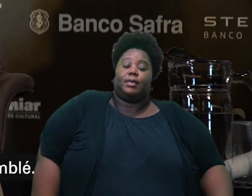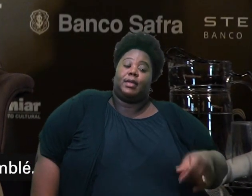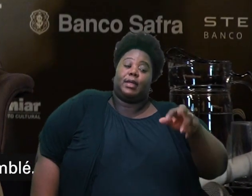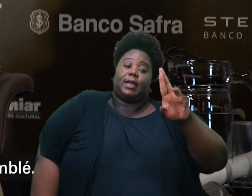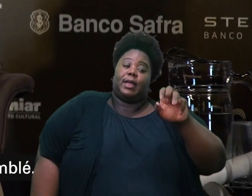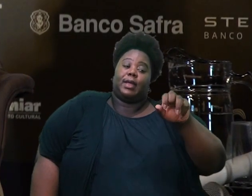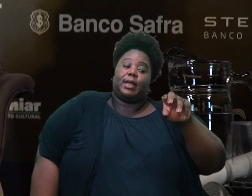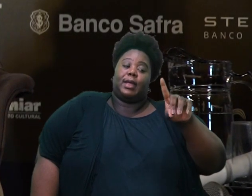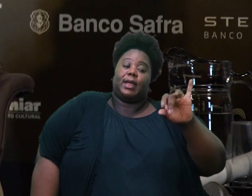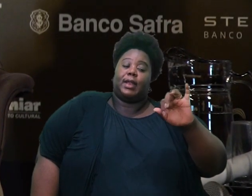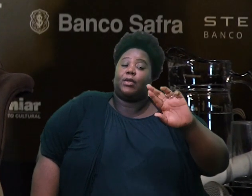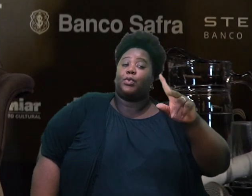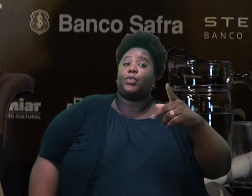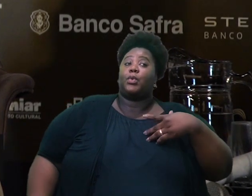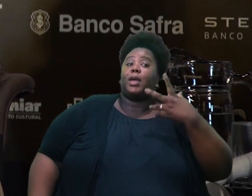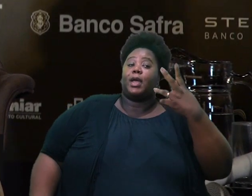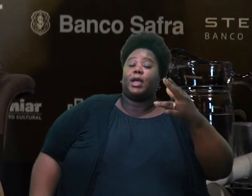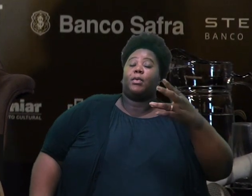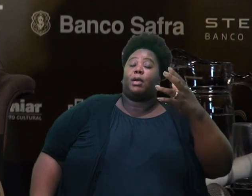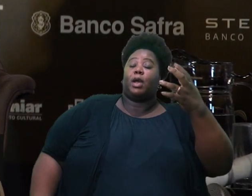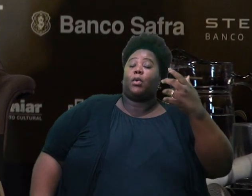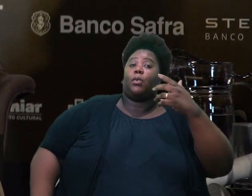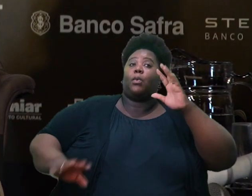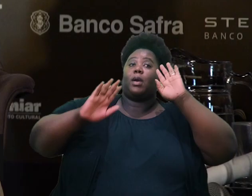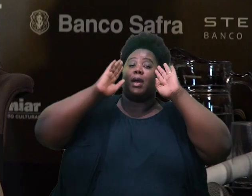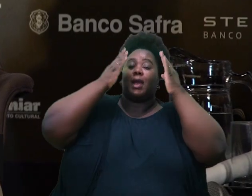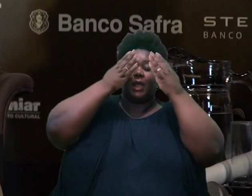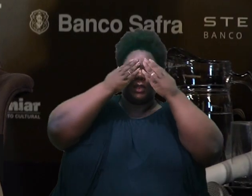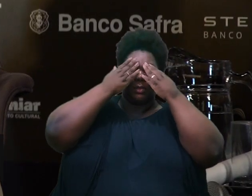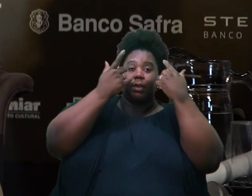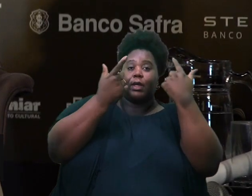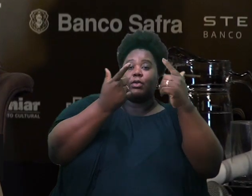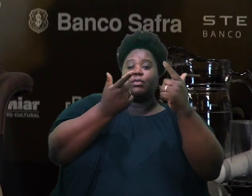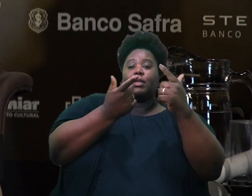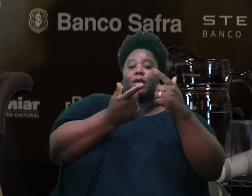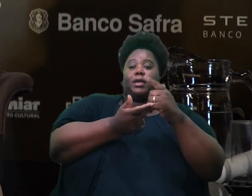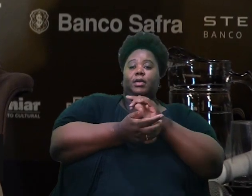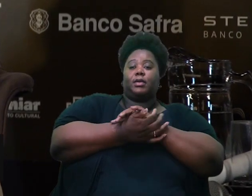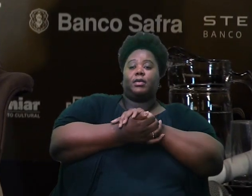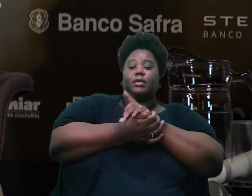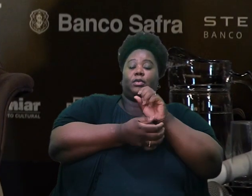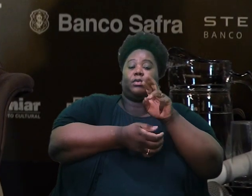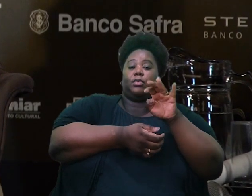candomblé. O reinado não tem incorporação, não tem orixá.